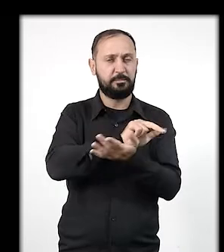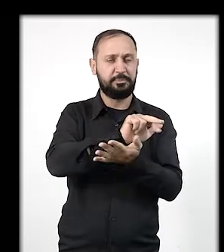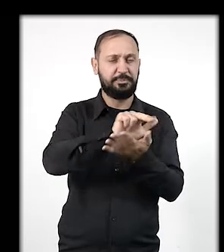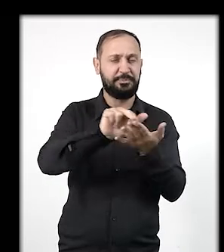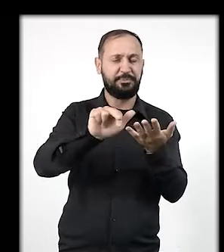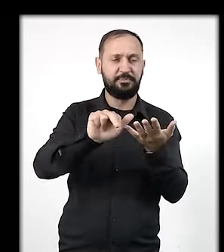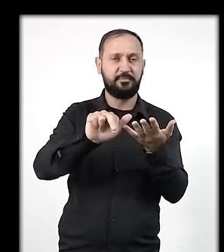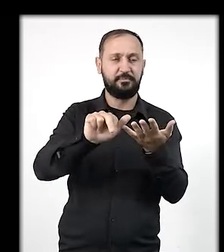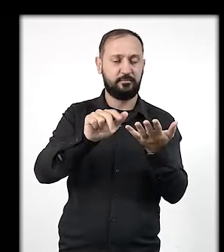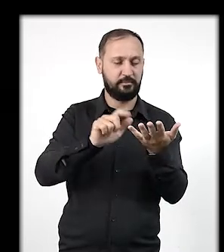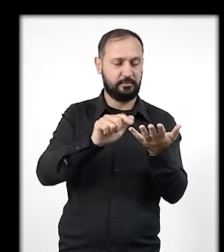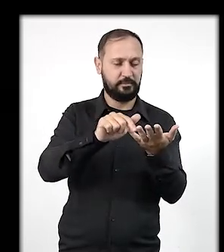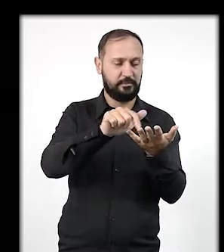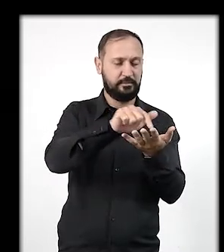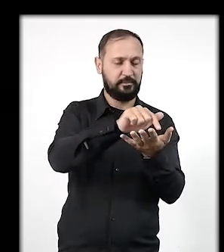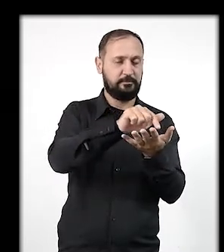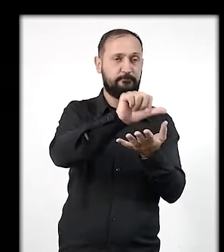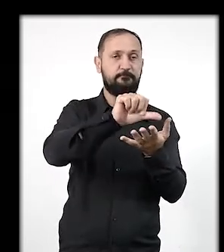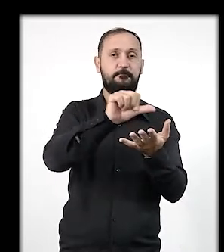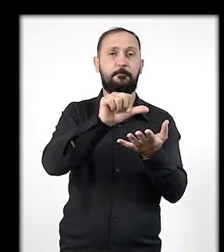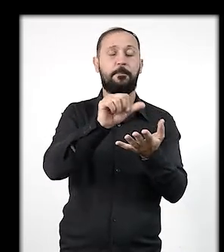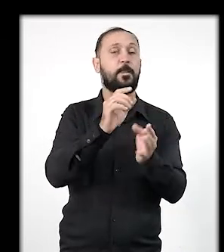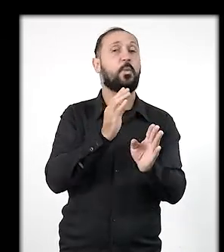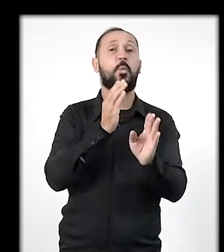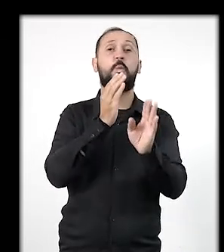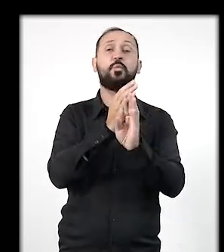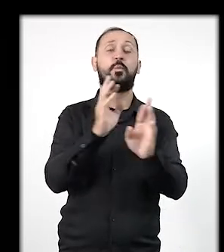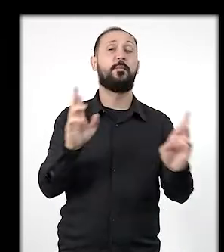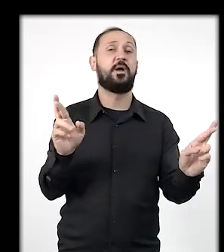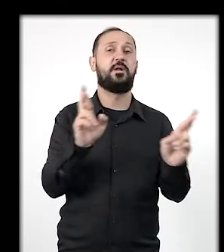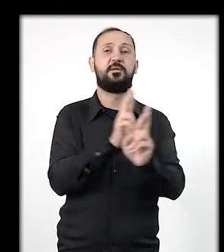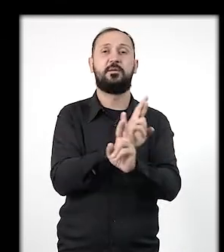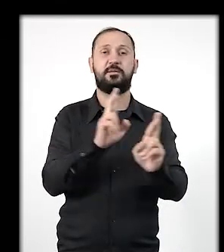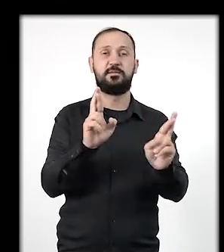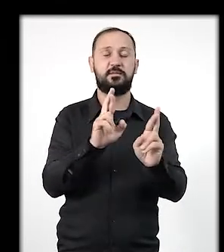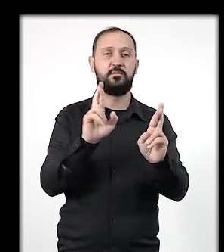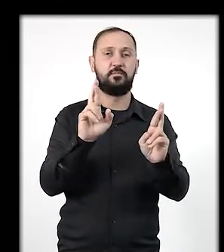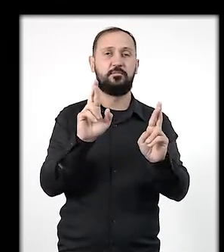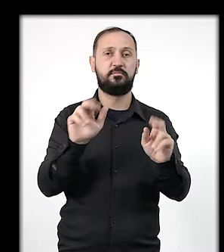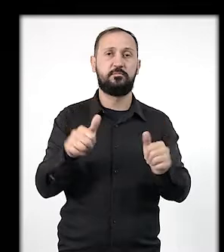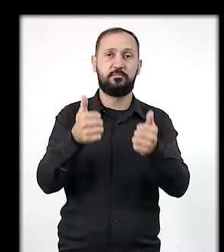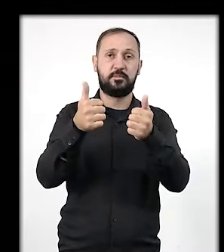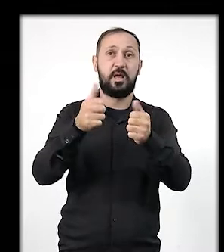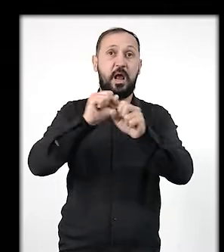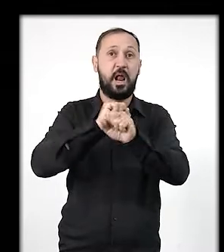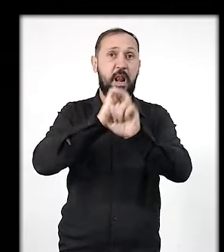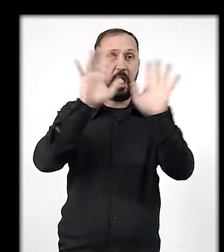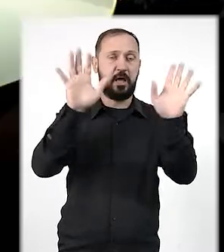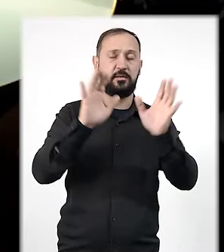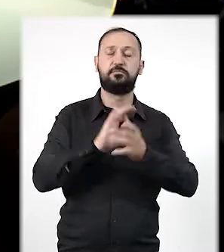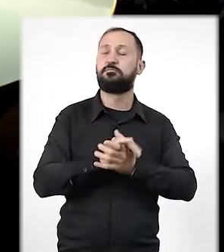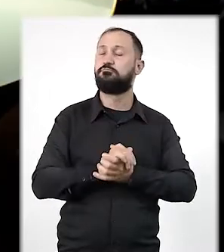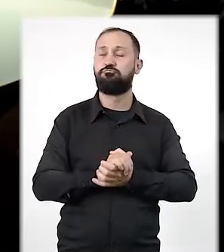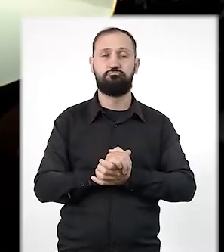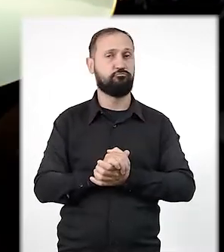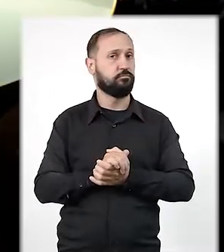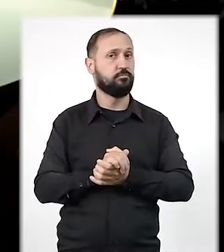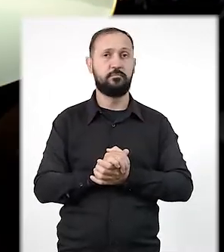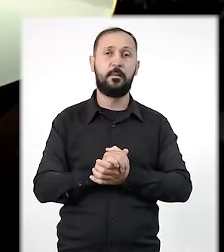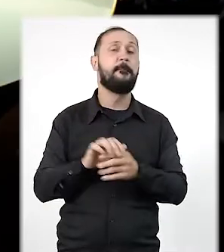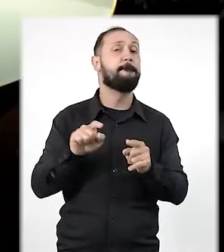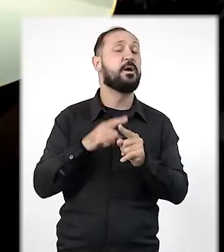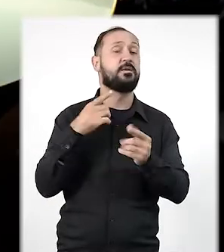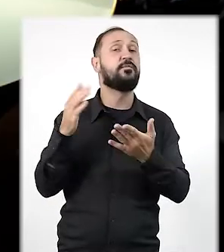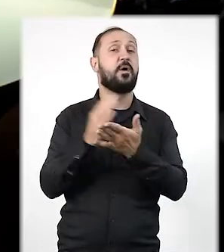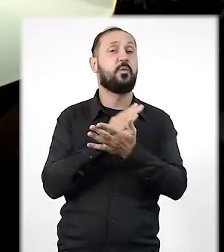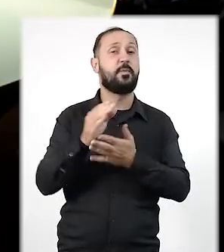essas variáveis e não encontramos uma correlação positiva clara. Agora a gente